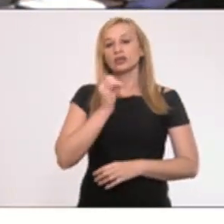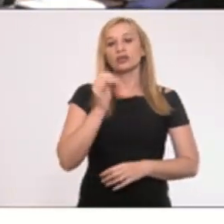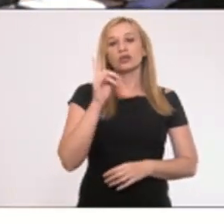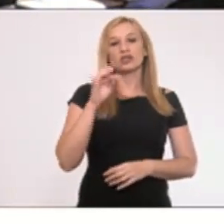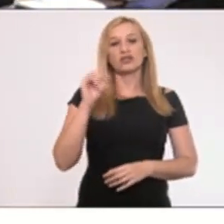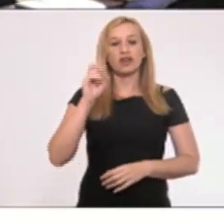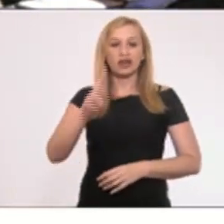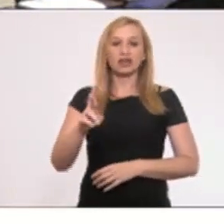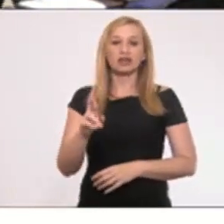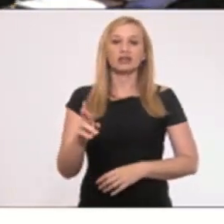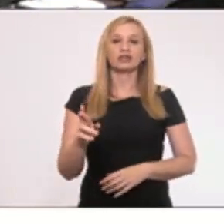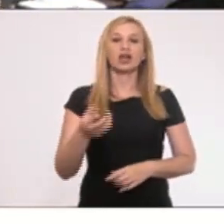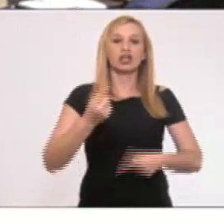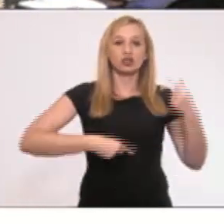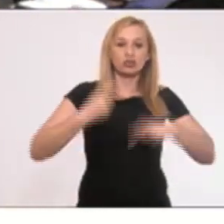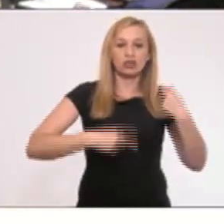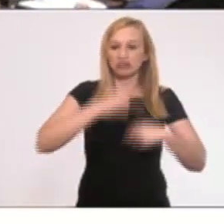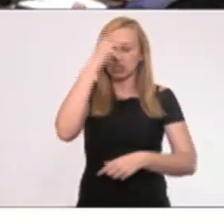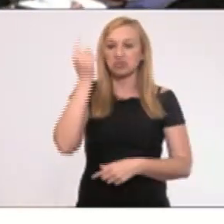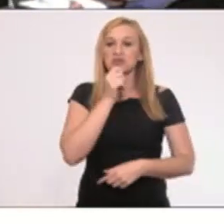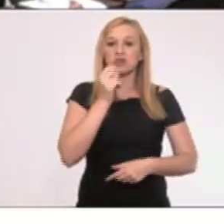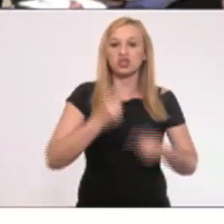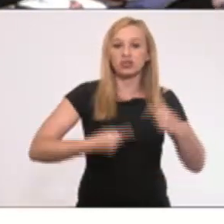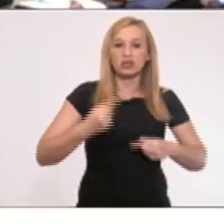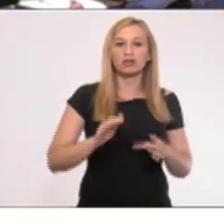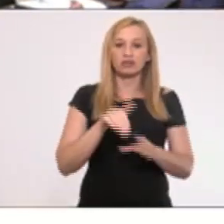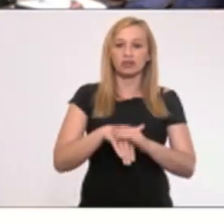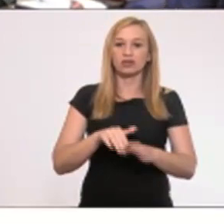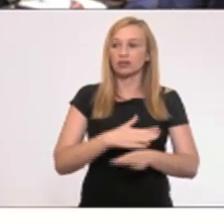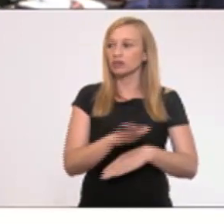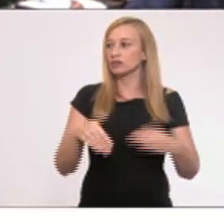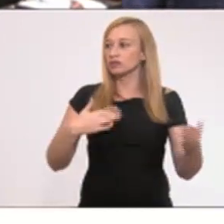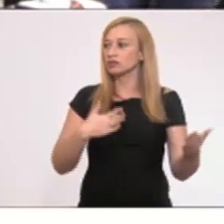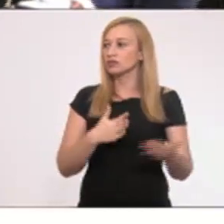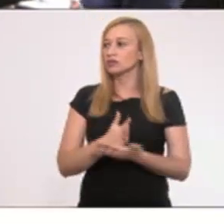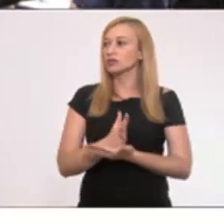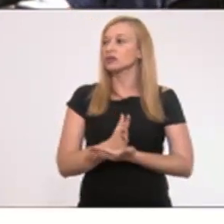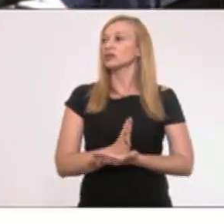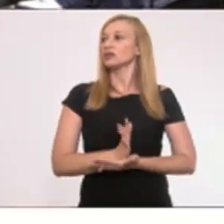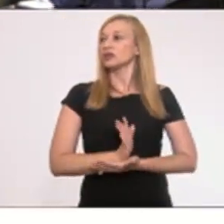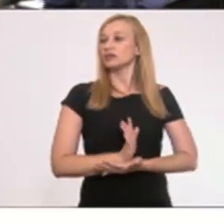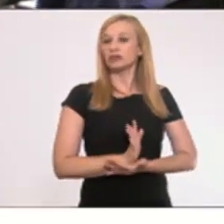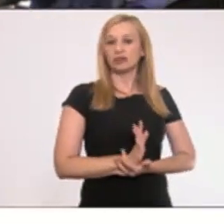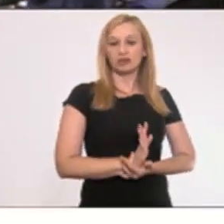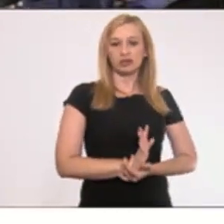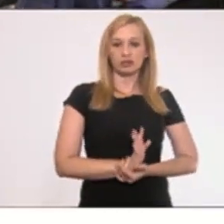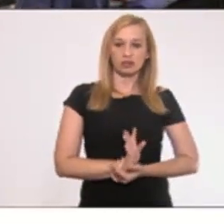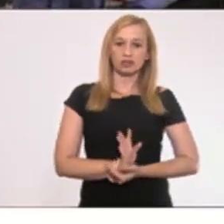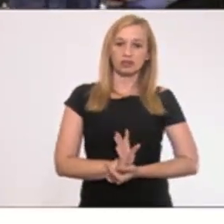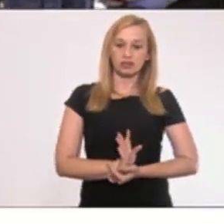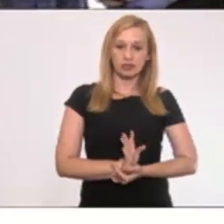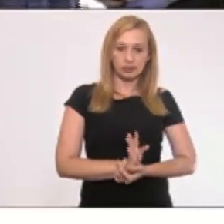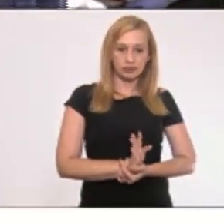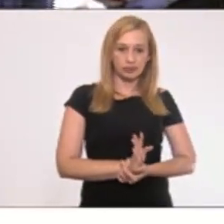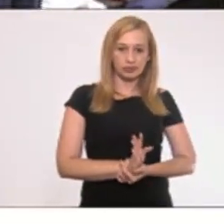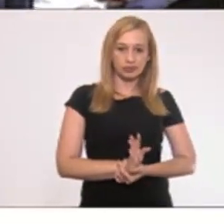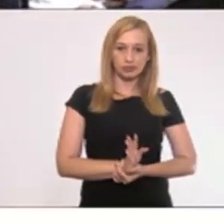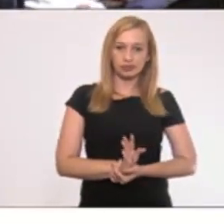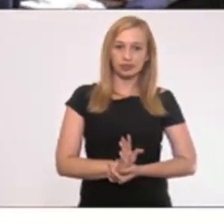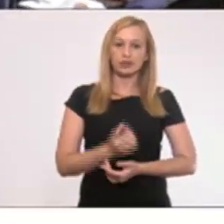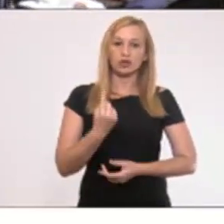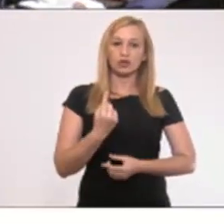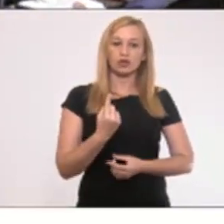Reis. Em discussão, não havendo quem queira discutir, encerrada a discussão, em votação, senhores que aprovam. Nesse como estão, aprovado, vai a promulgação com